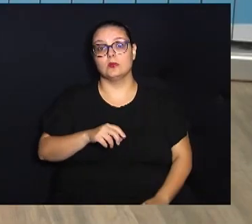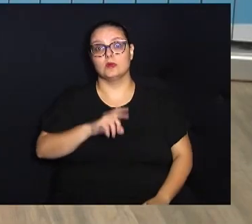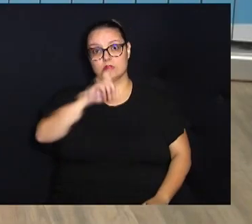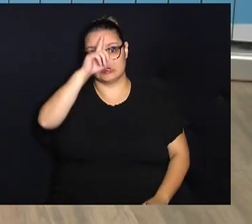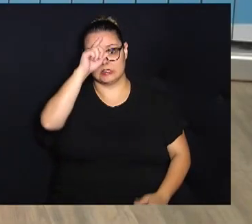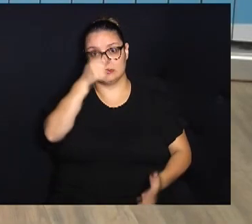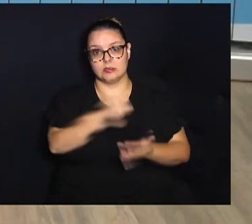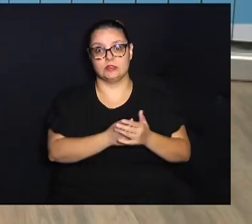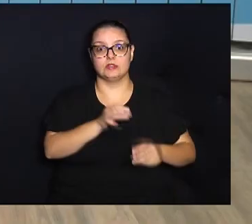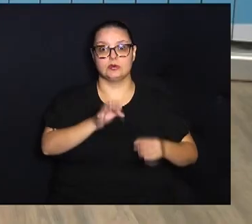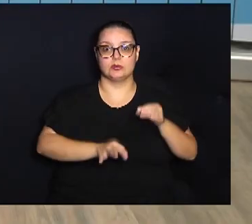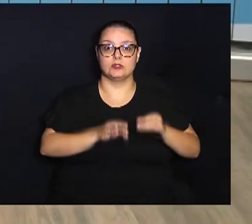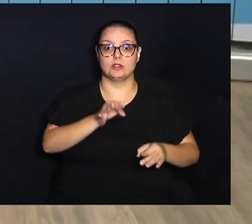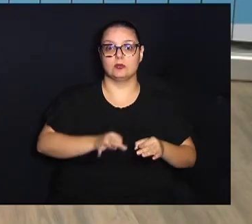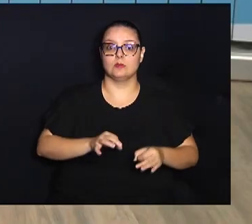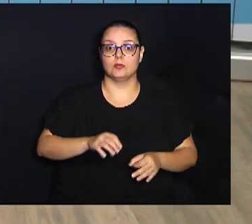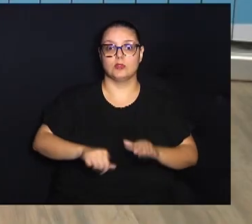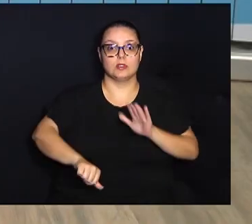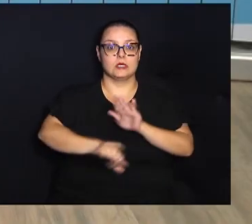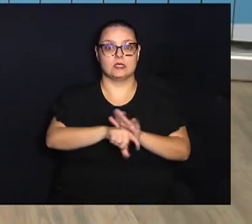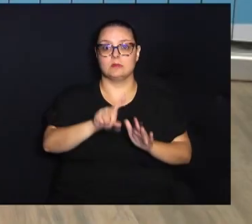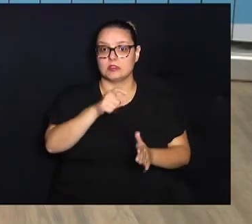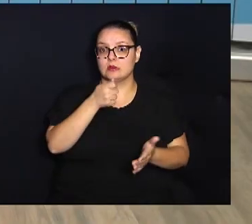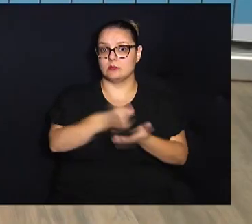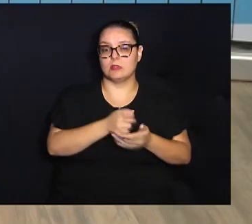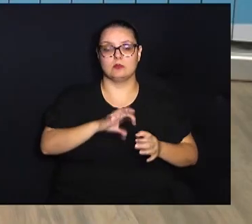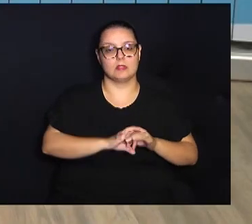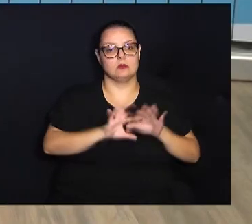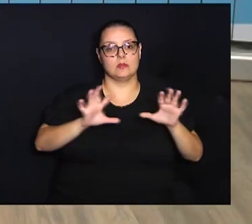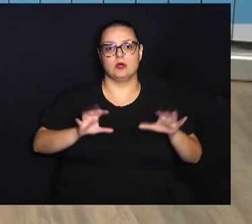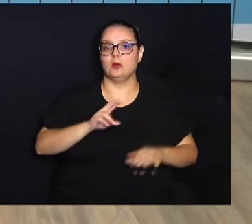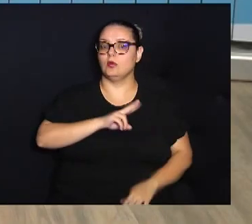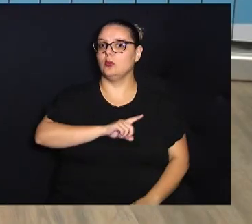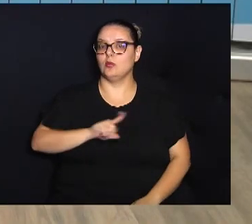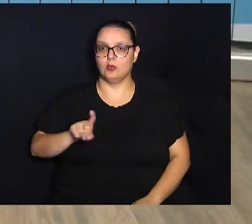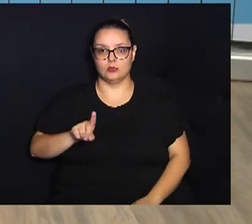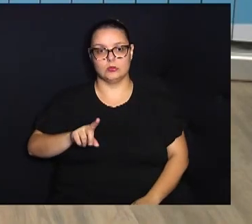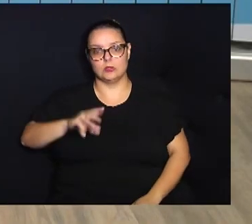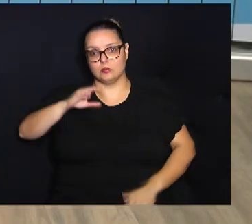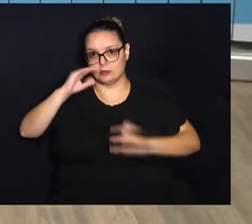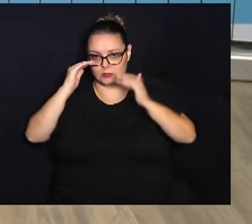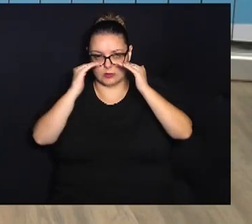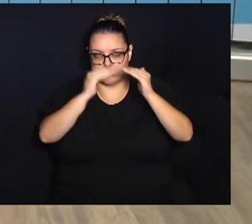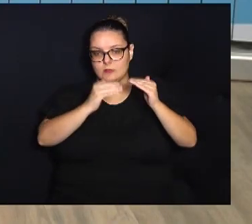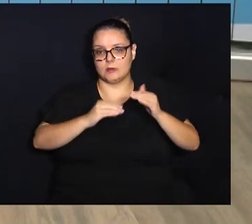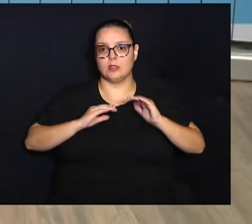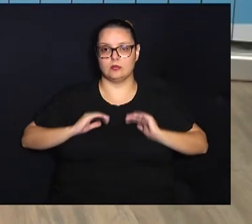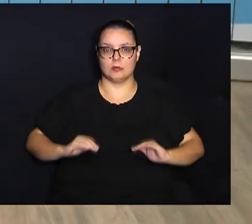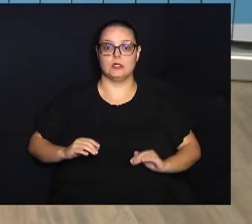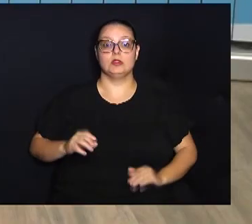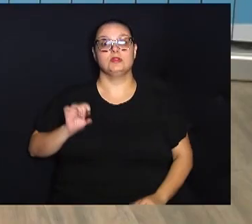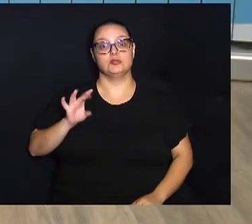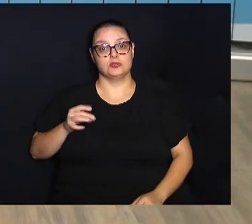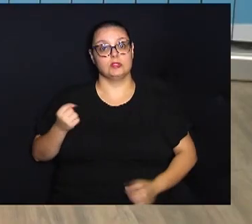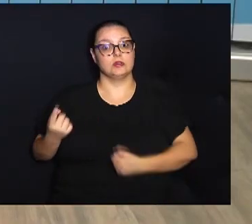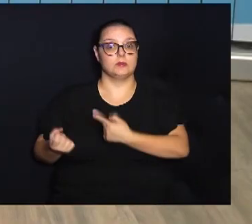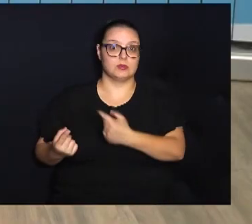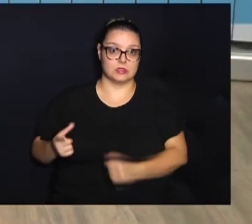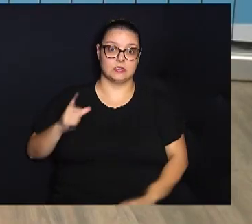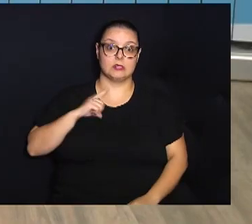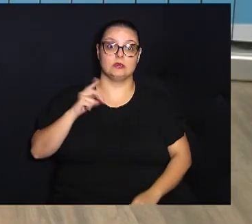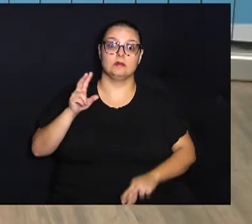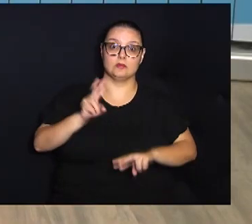por crime inafiançável ou por desrespeito a salvo-conduto. Apenas então nessas situações que nós